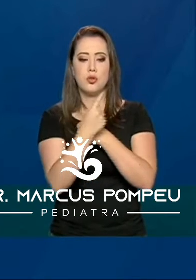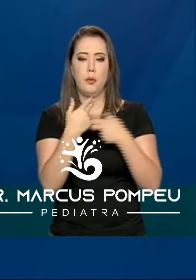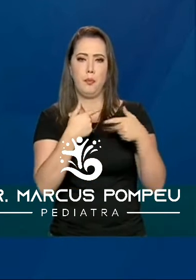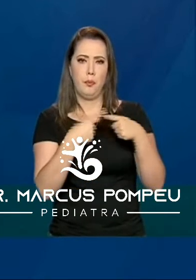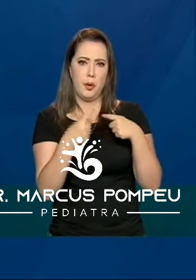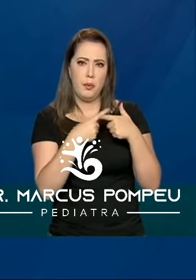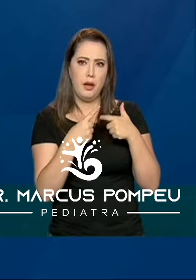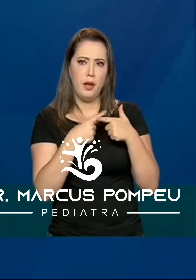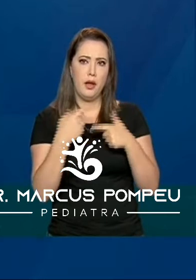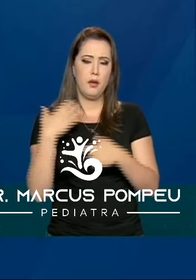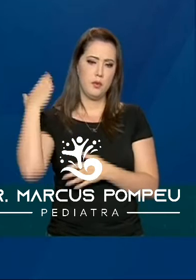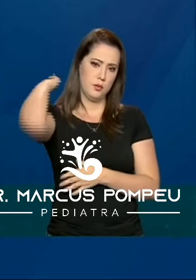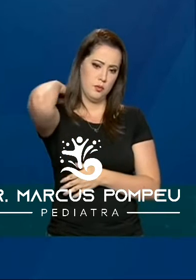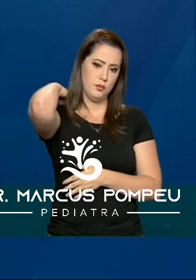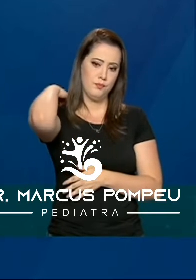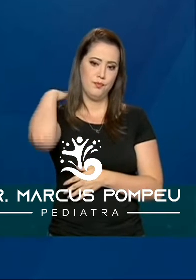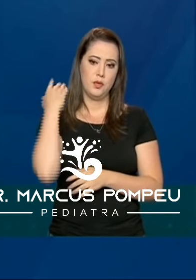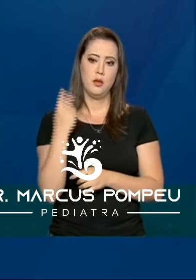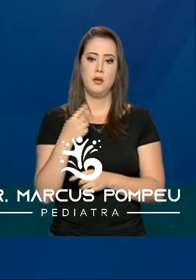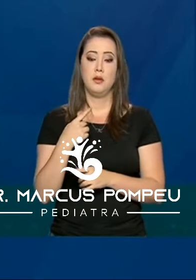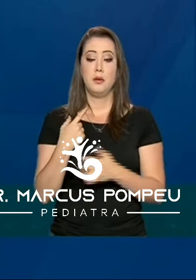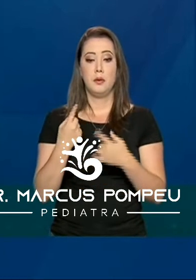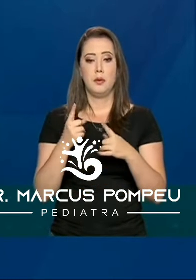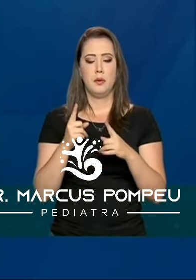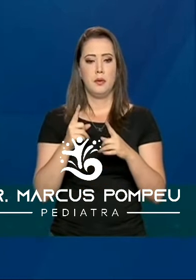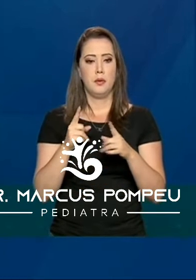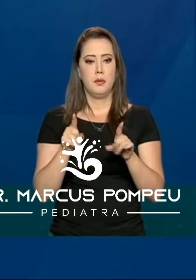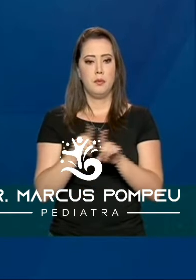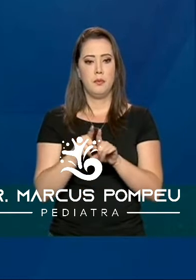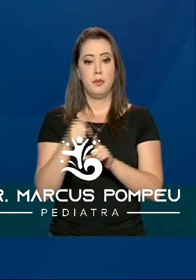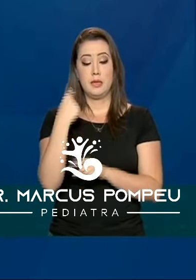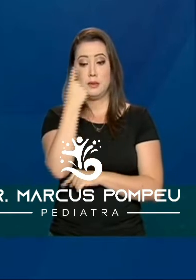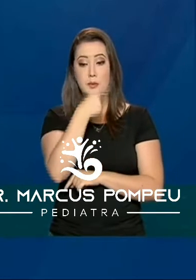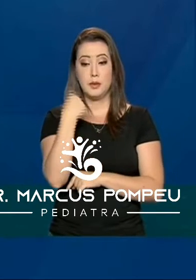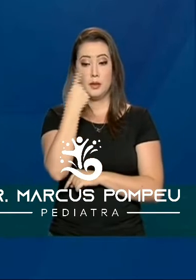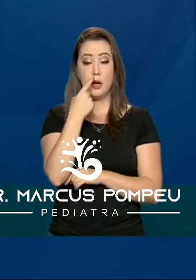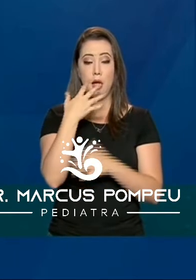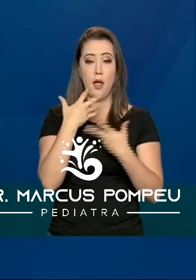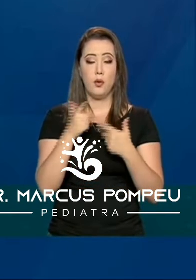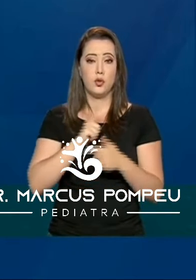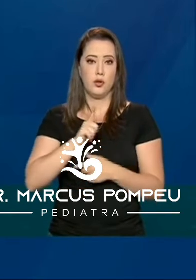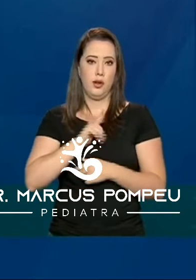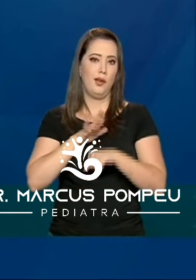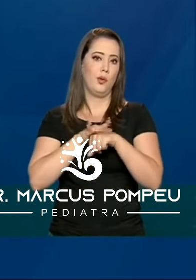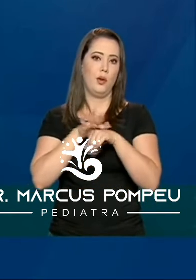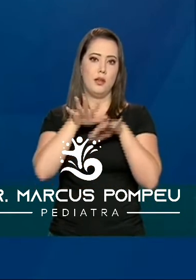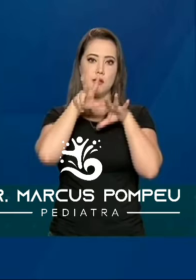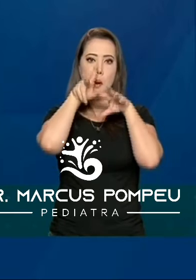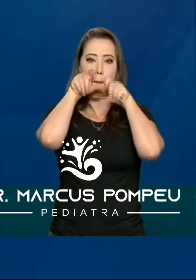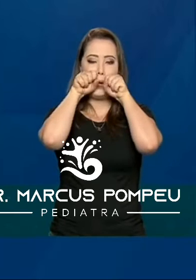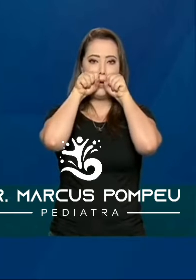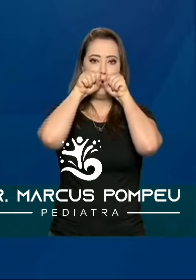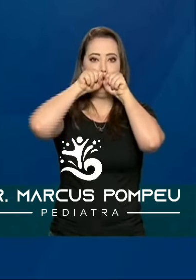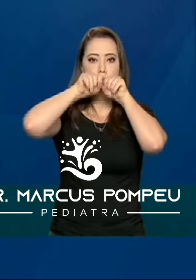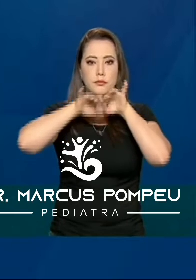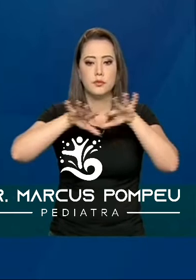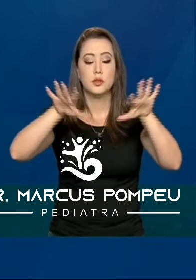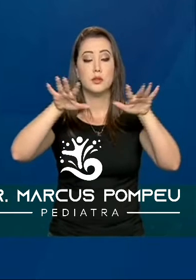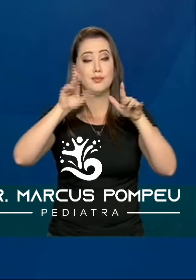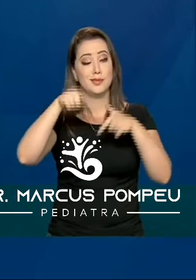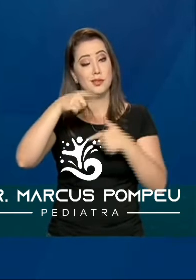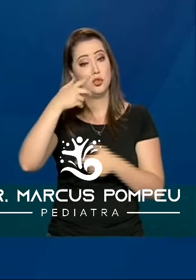pulmonares, mas não para cá, ó. E para cá é onde você transmite a doença. E isso é uma coisa muito grave, eu vou mostrar para vocês por